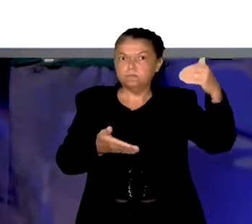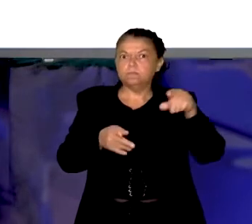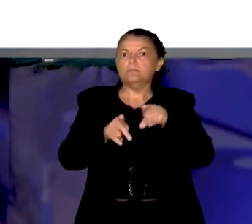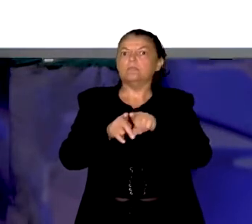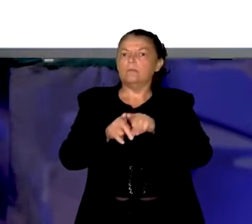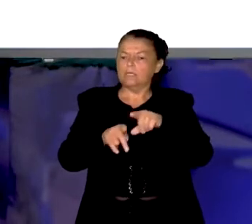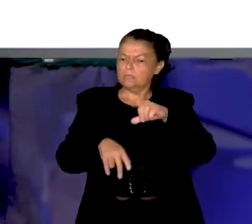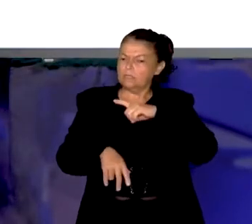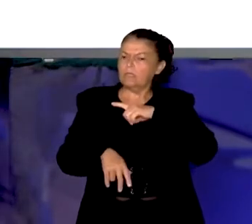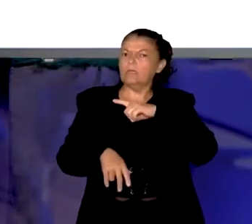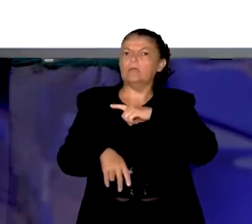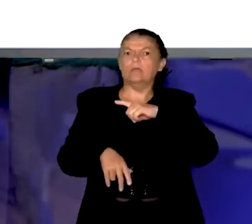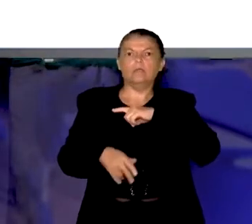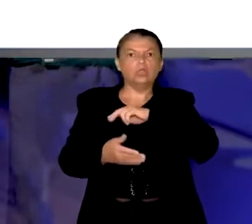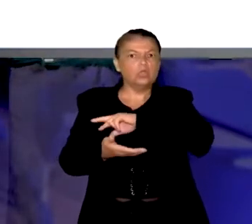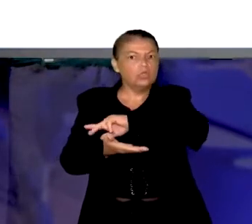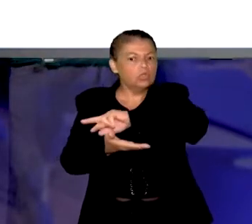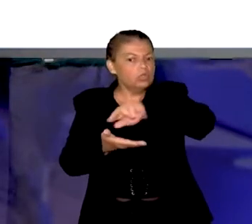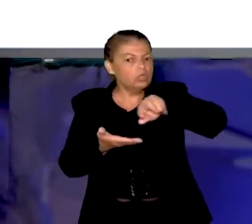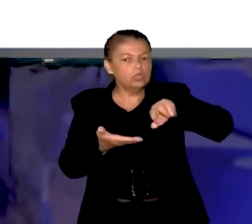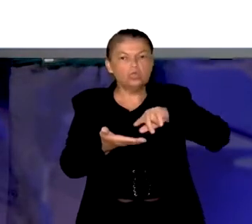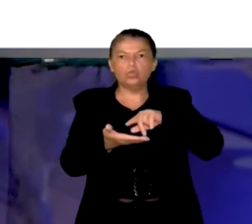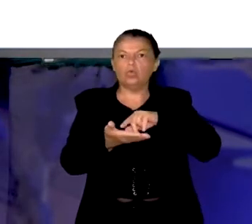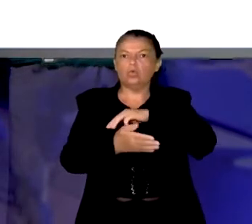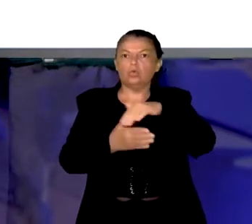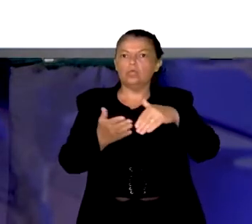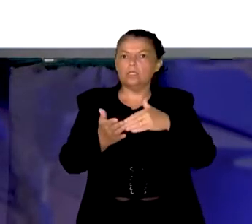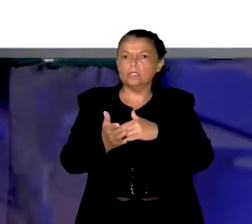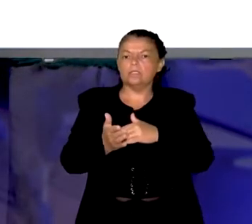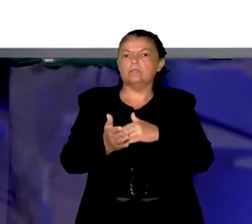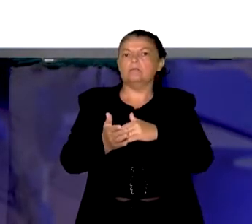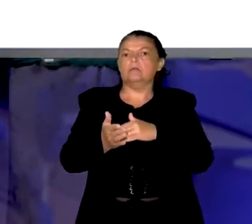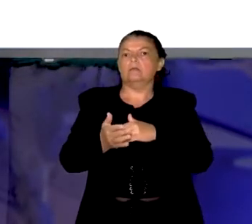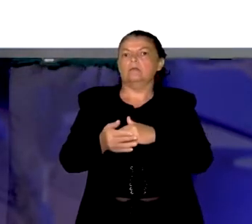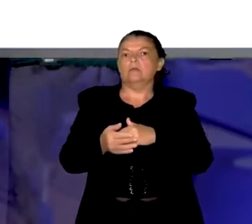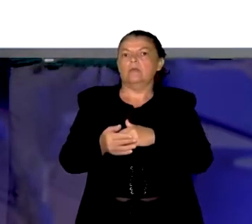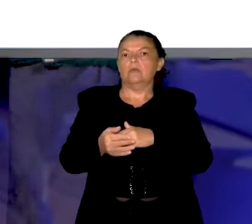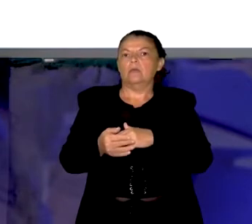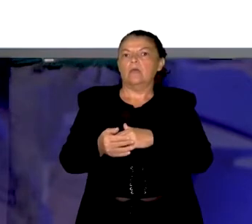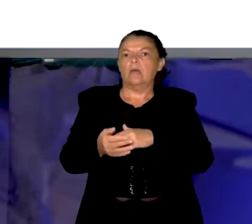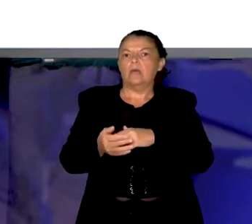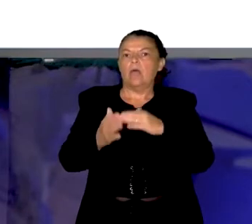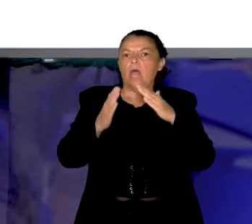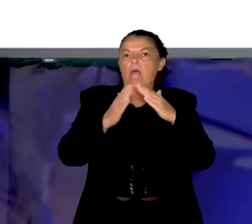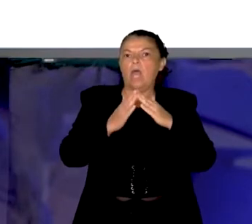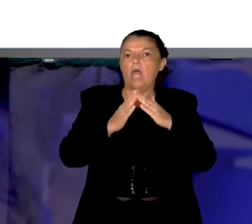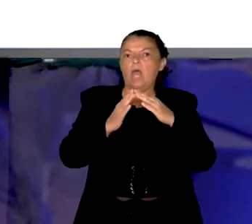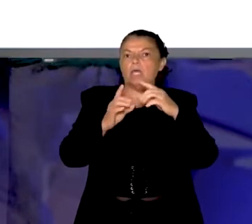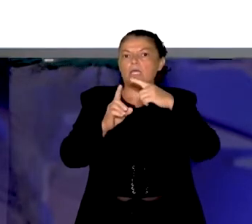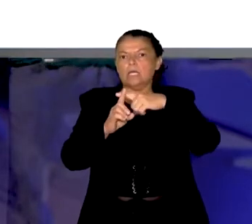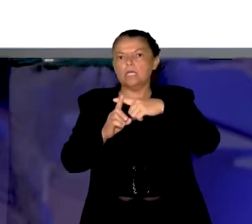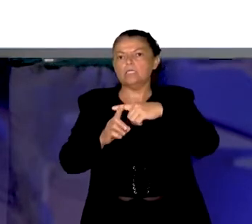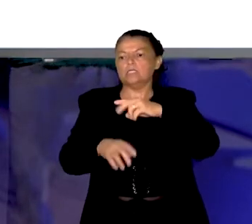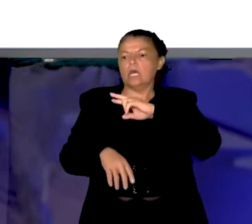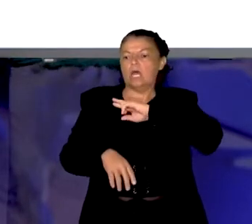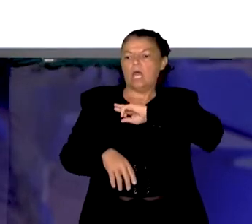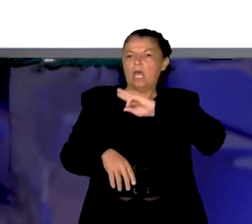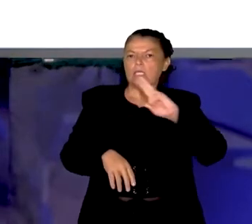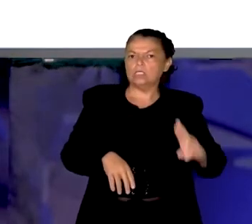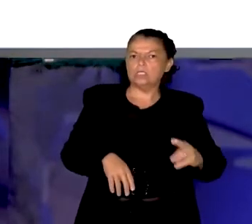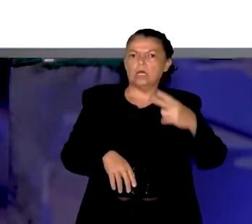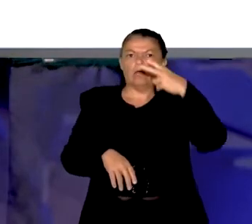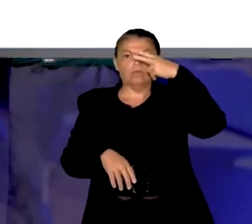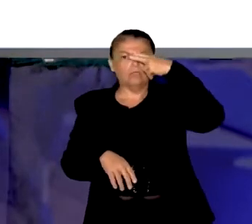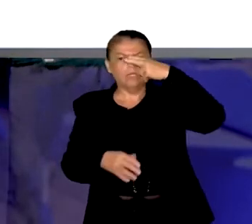elas têm lideranças dentro delas. Tem pessoas que se destacam. Talvez não porque